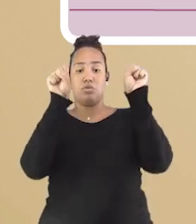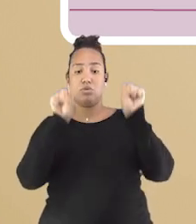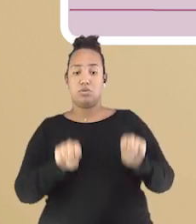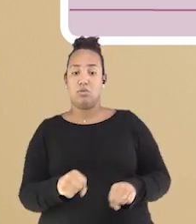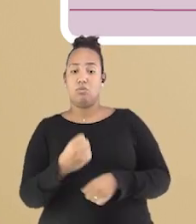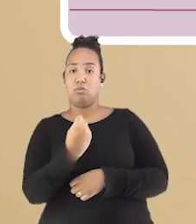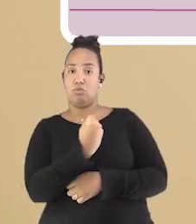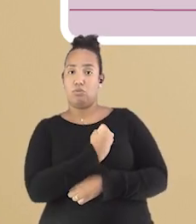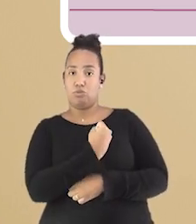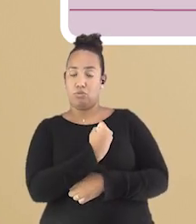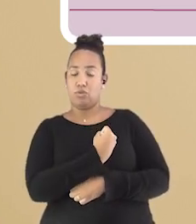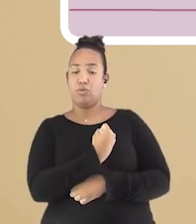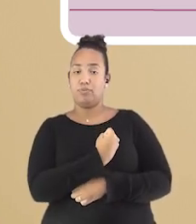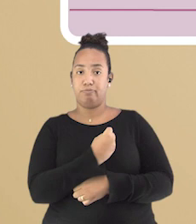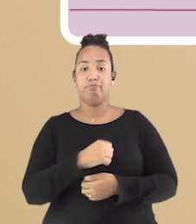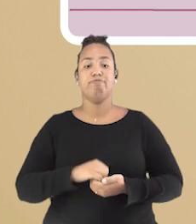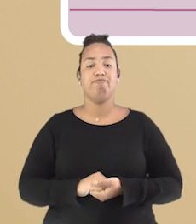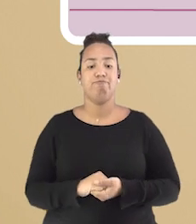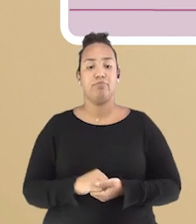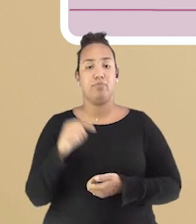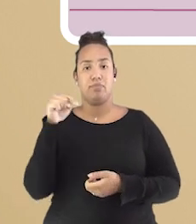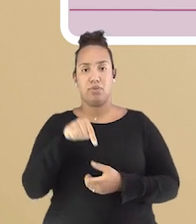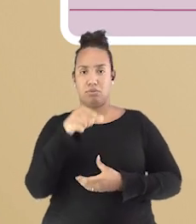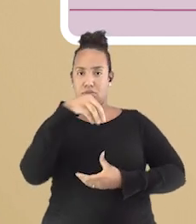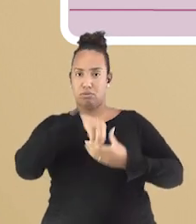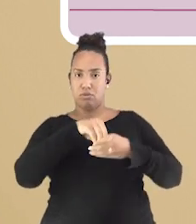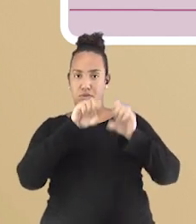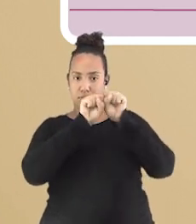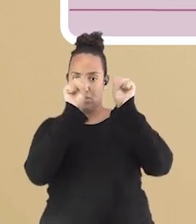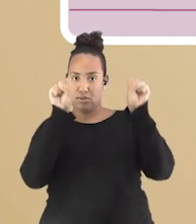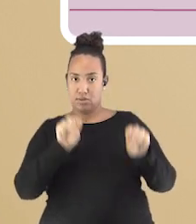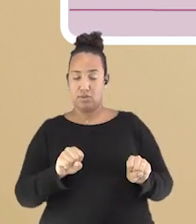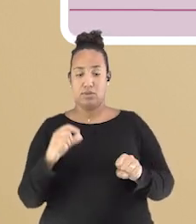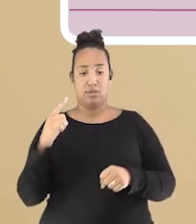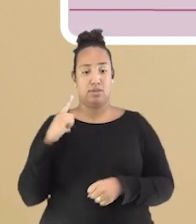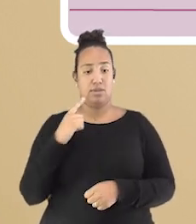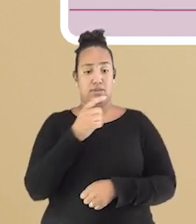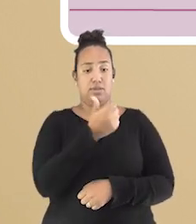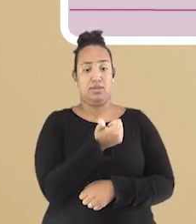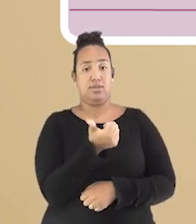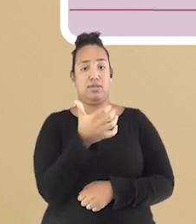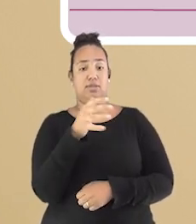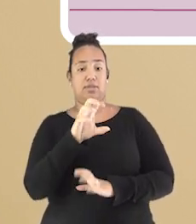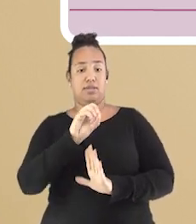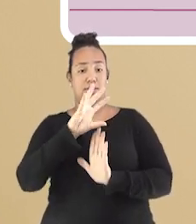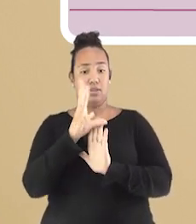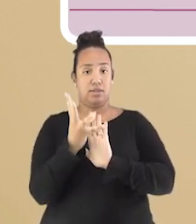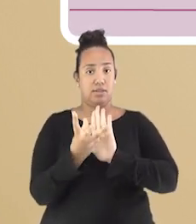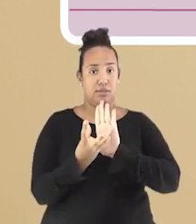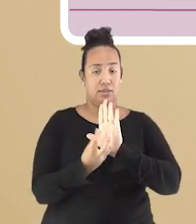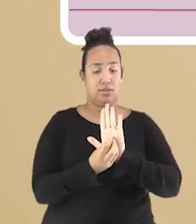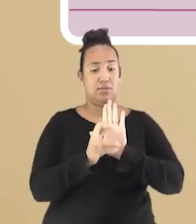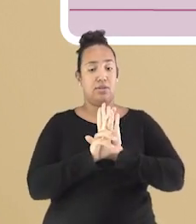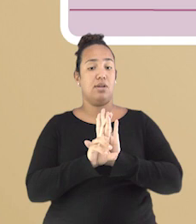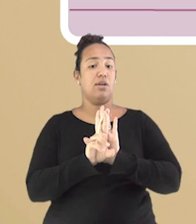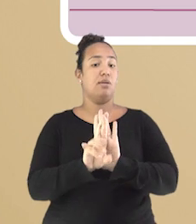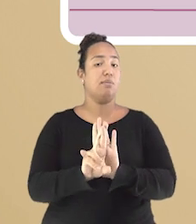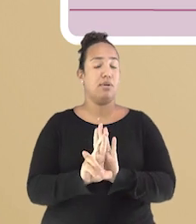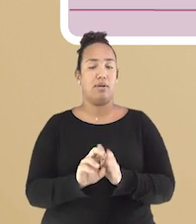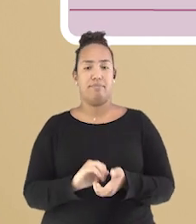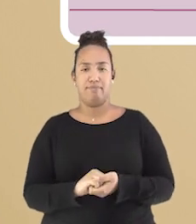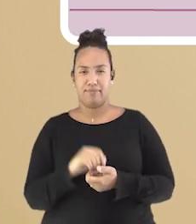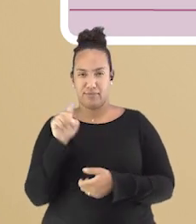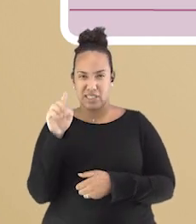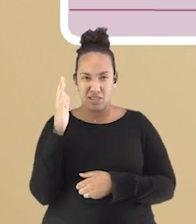Você sabia? Nesse sistema, usamos 10 algarismos para representar qualquer número. Você